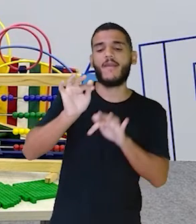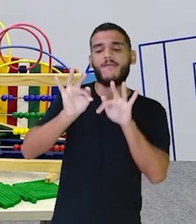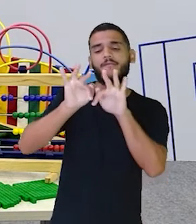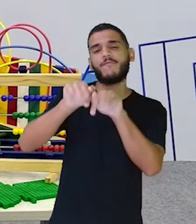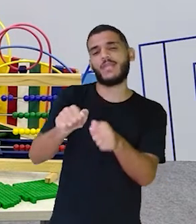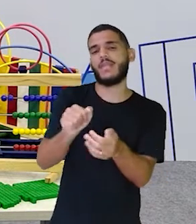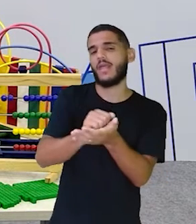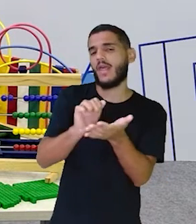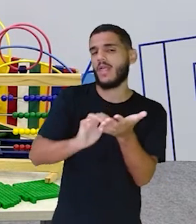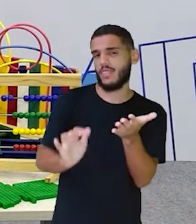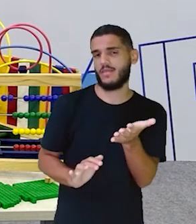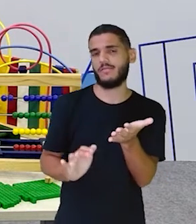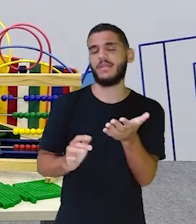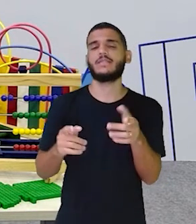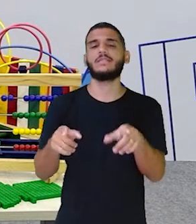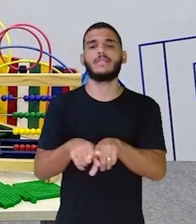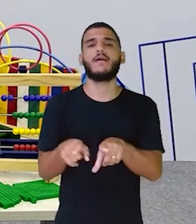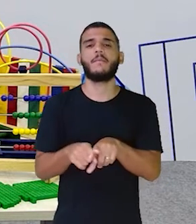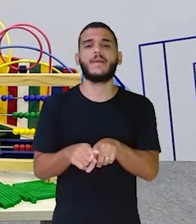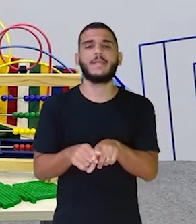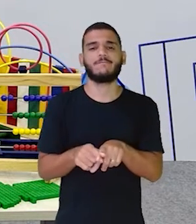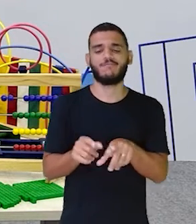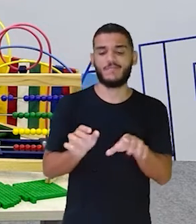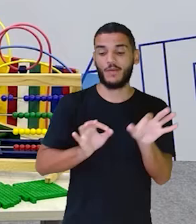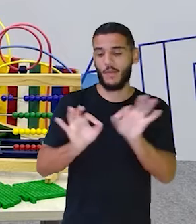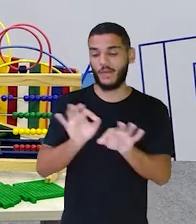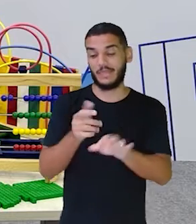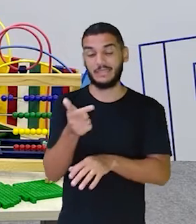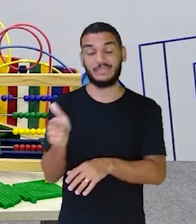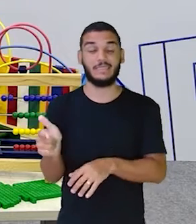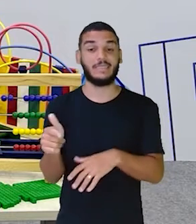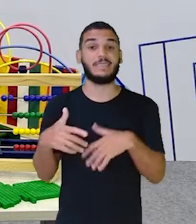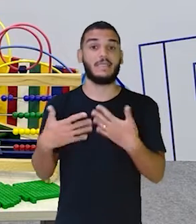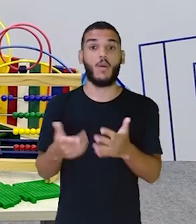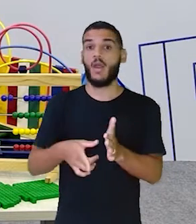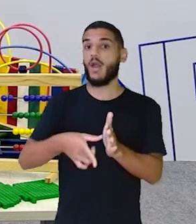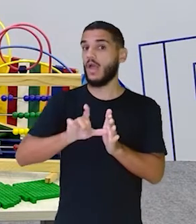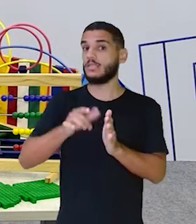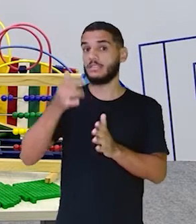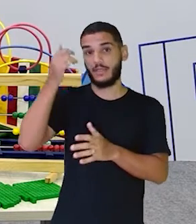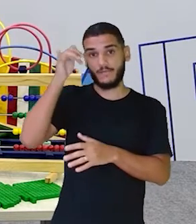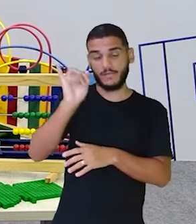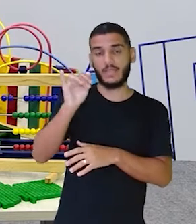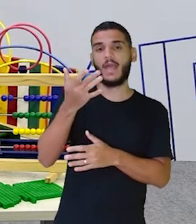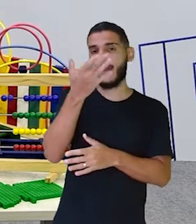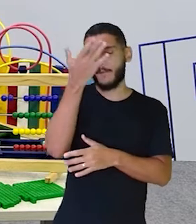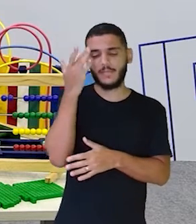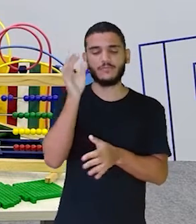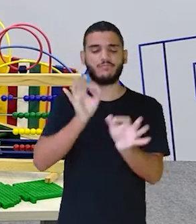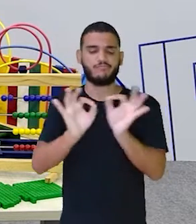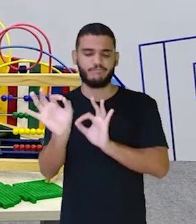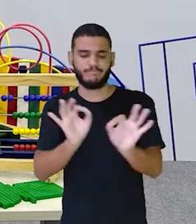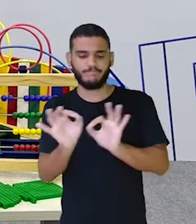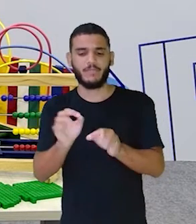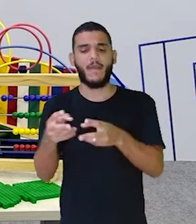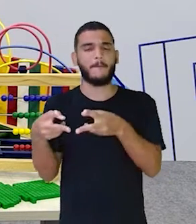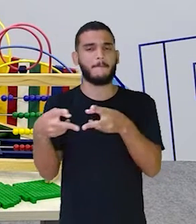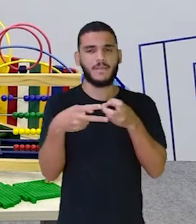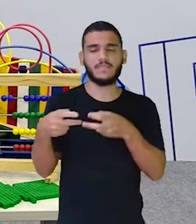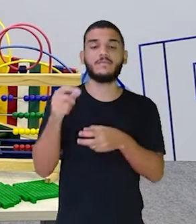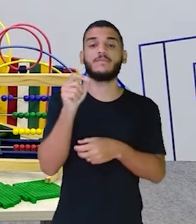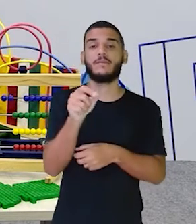aquela atividade ou que ele vai se desorganizar. Então, antes que isso aconteça, você que está ali mediando, você está